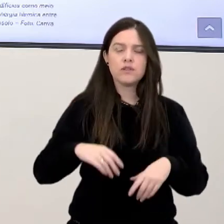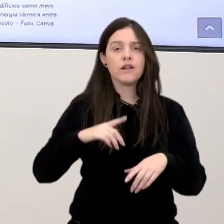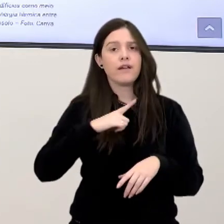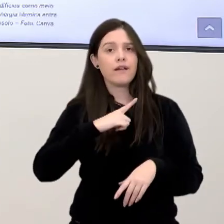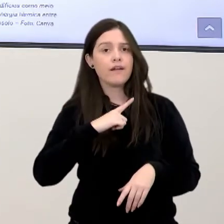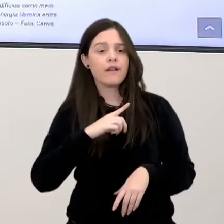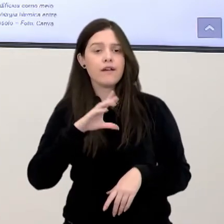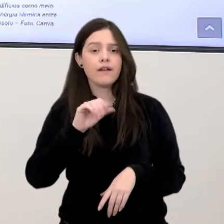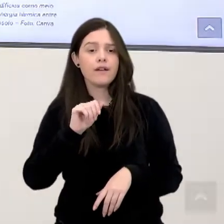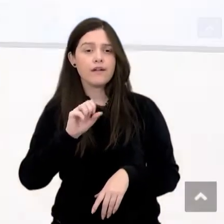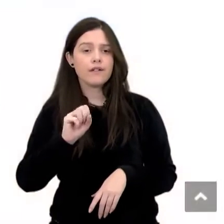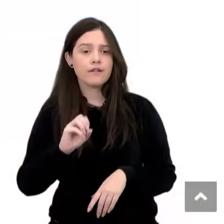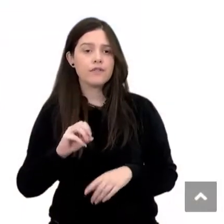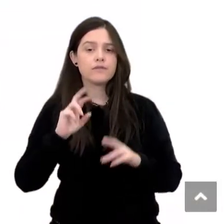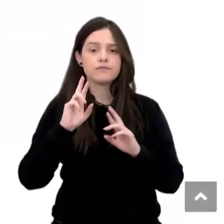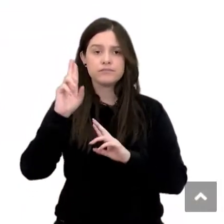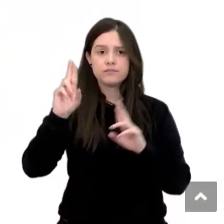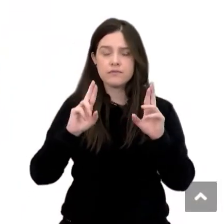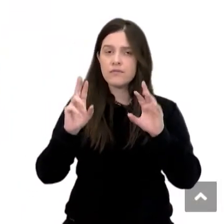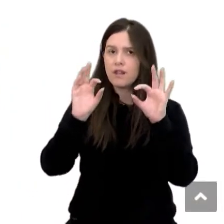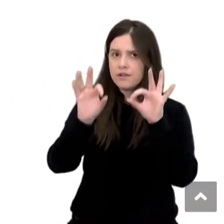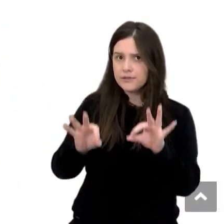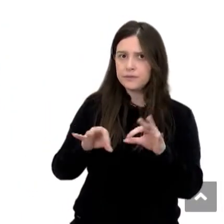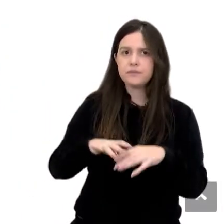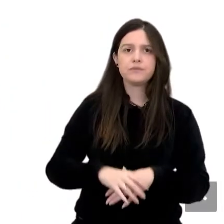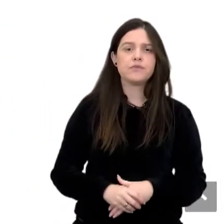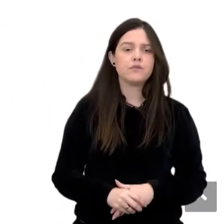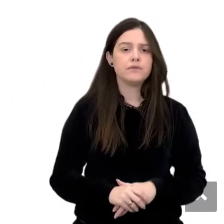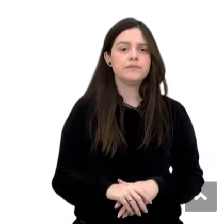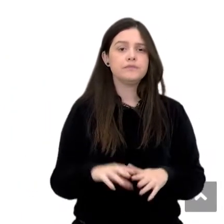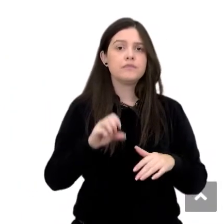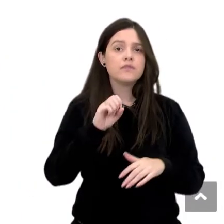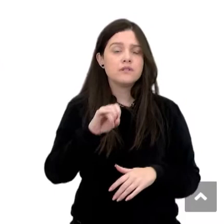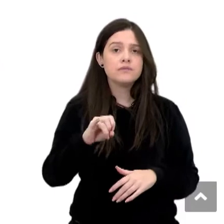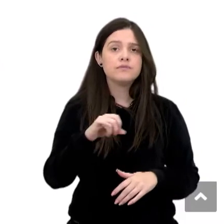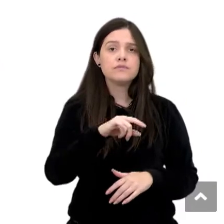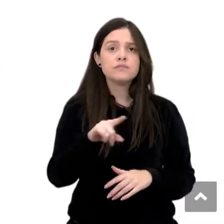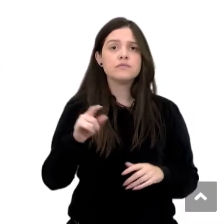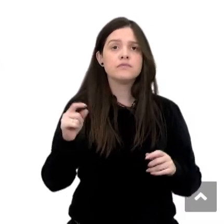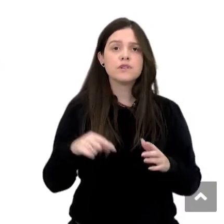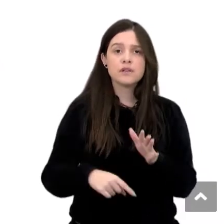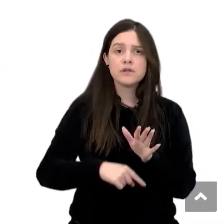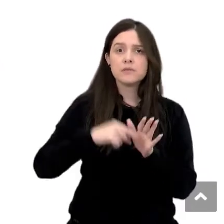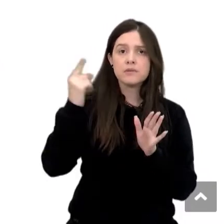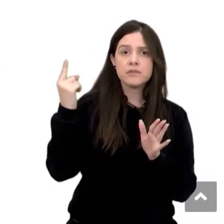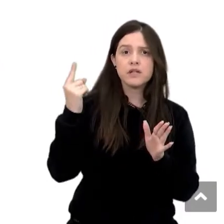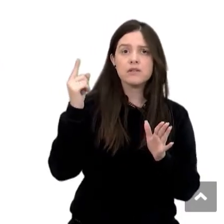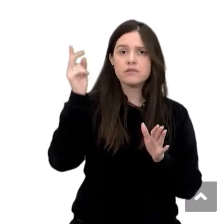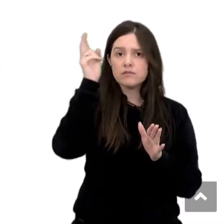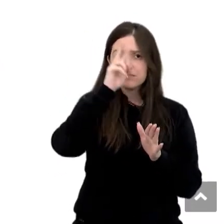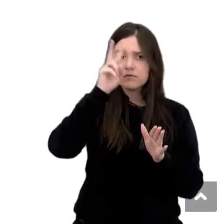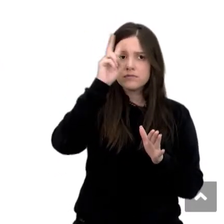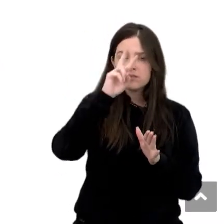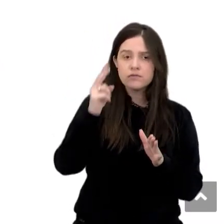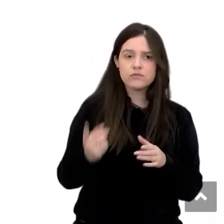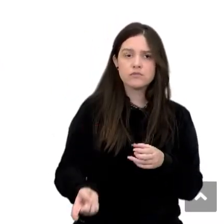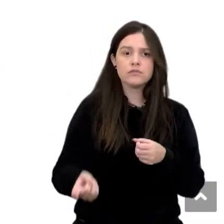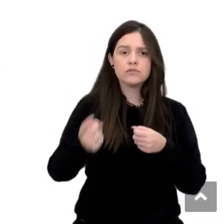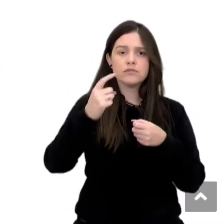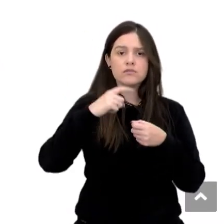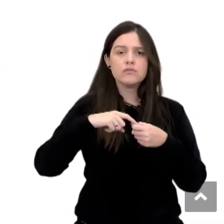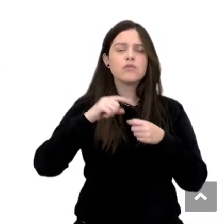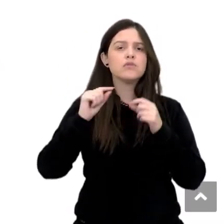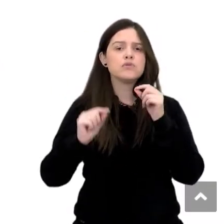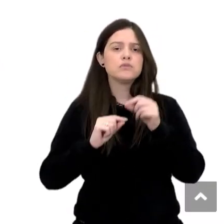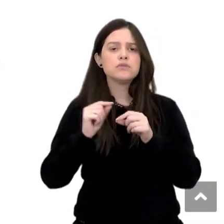se já tem pesquisas fazendo, tá certo? Então diz assim, ó, pela primeira vez na história, o Brasil terá um prédio que